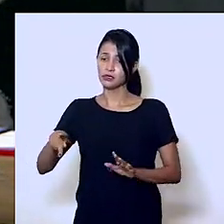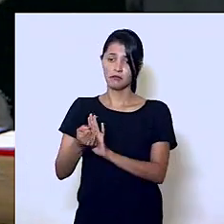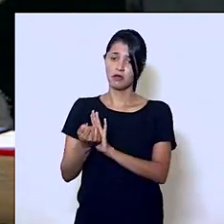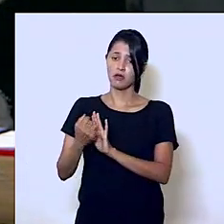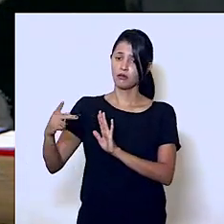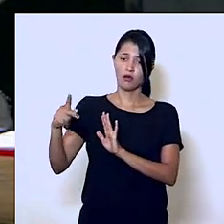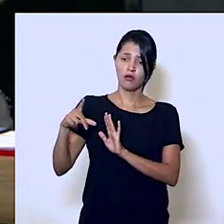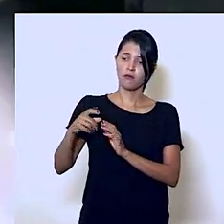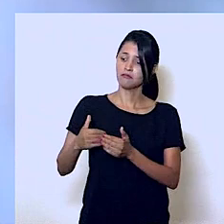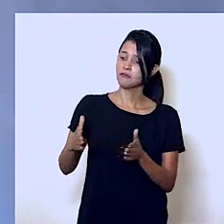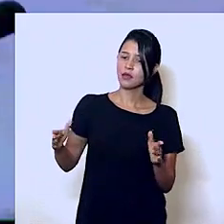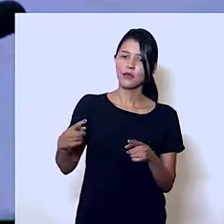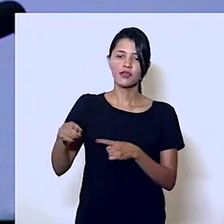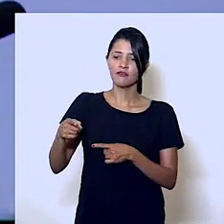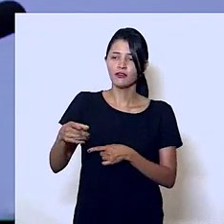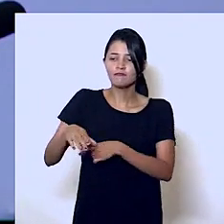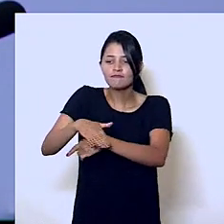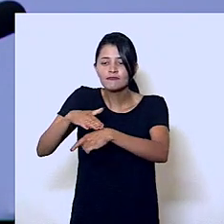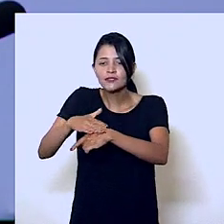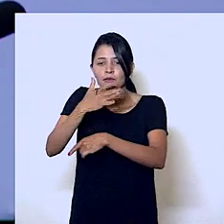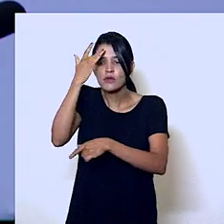ele vai conversar com gente diferente do Itamaraty. Então,